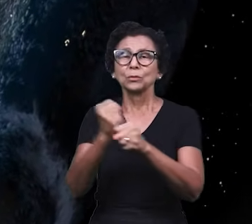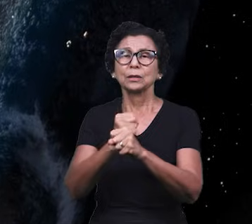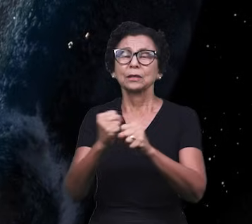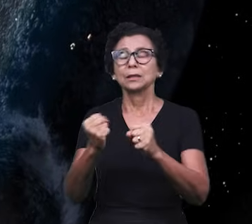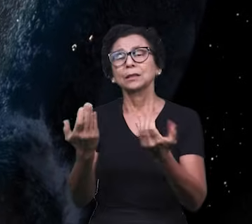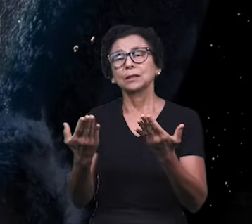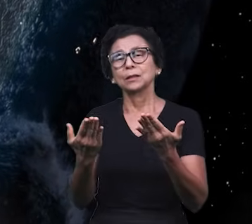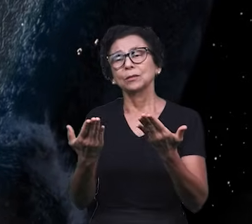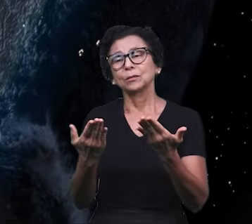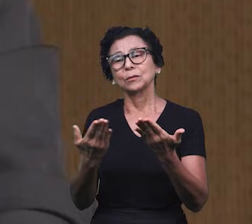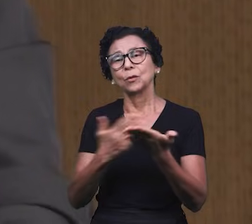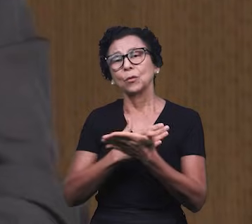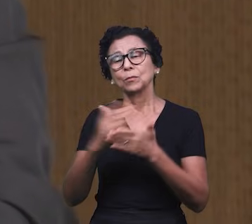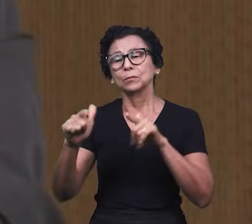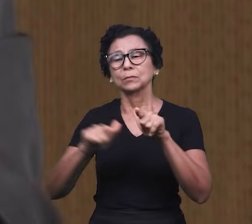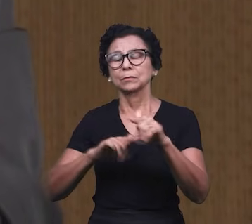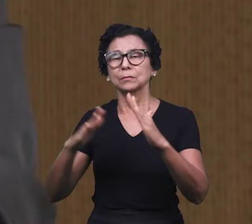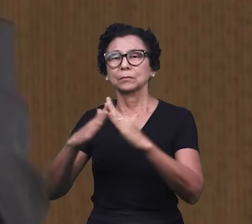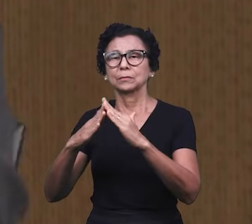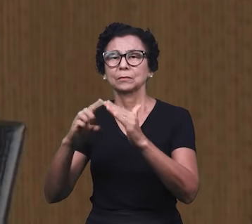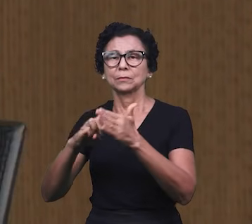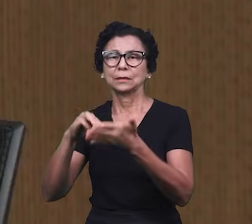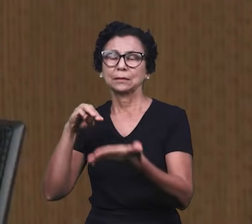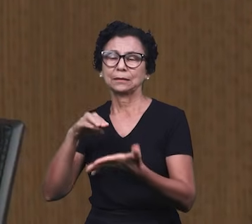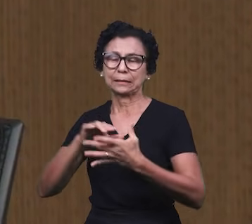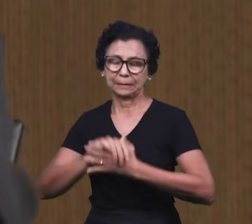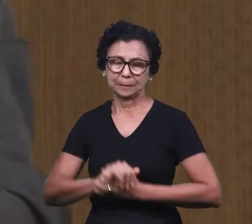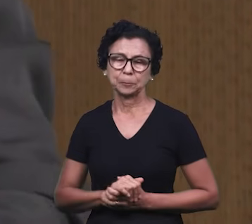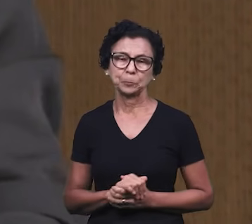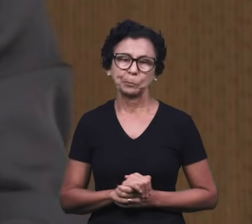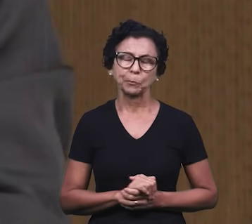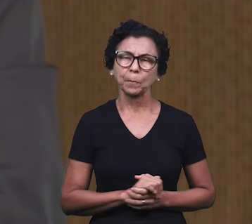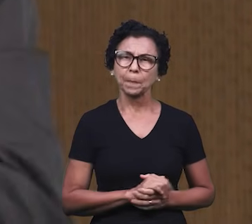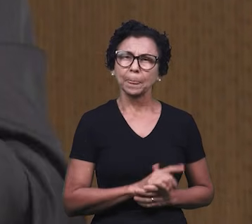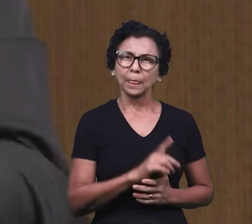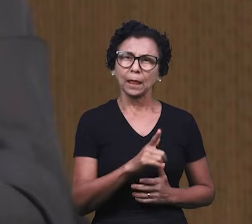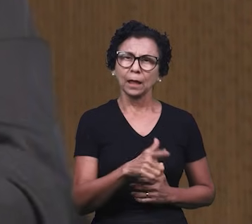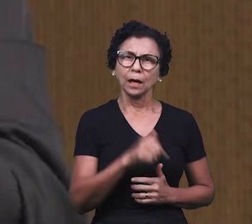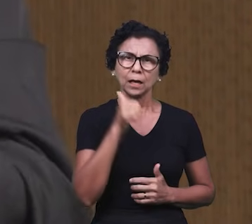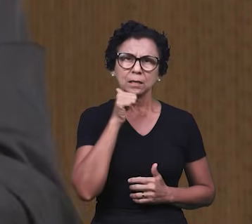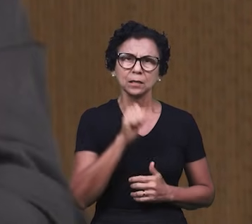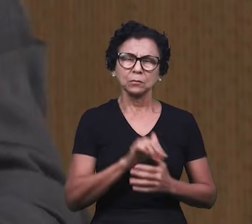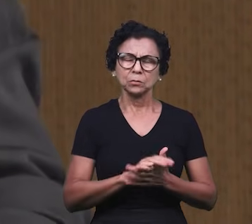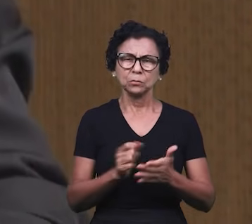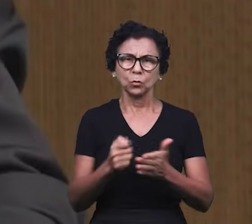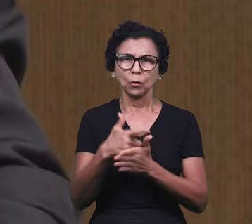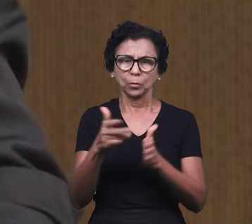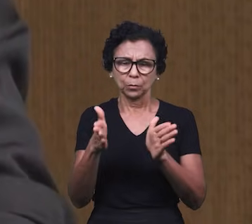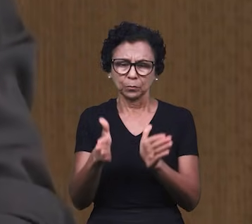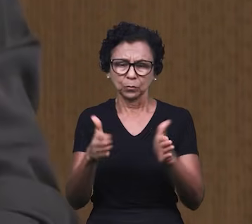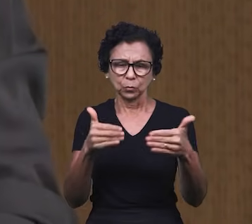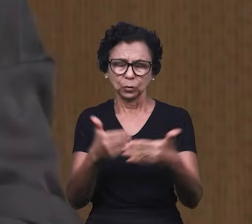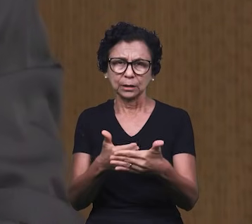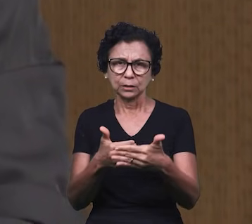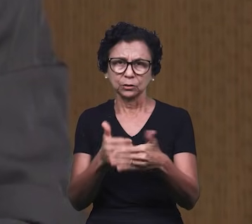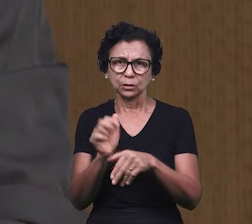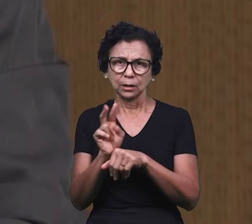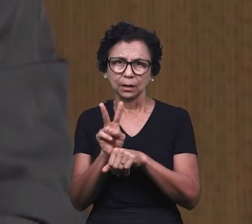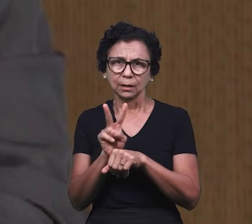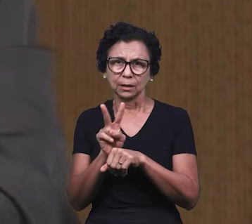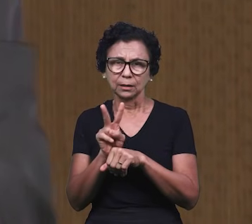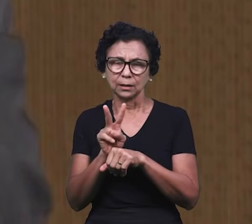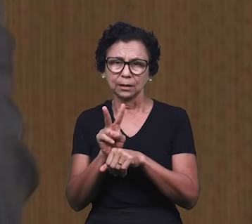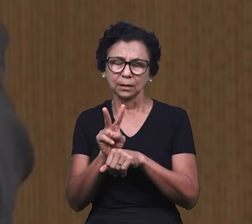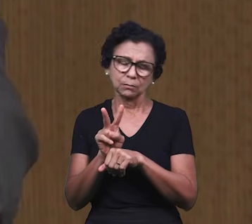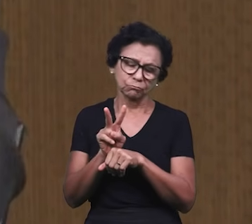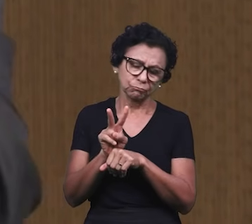pouco isolado. E ela disse que ela foi numa eletrônica, comprou o kit, mas ela nunca não sabia que a igreja estava...